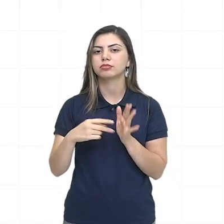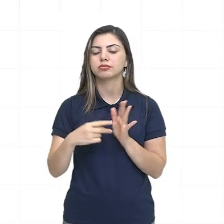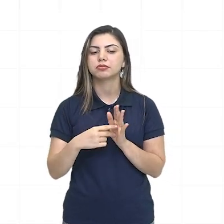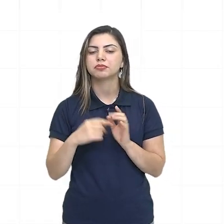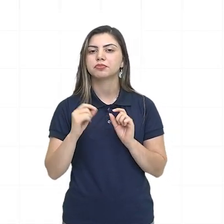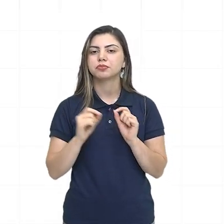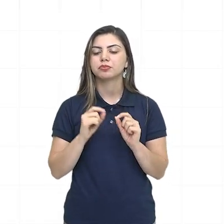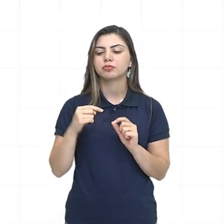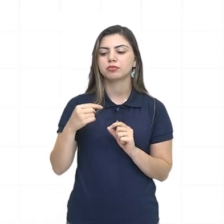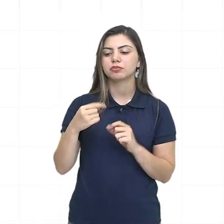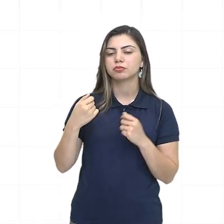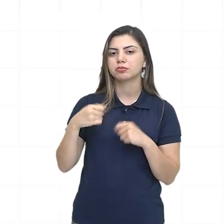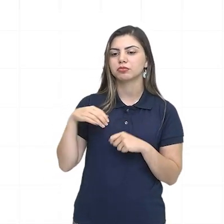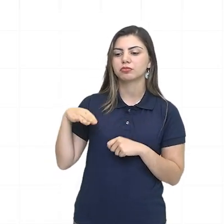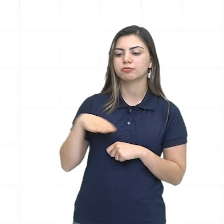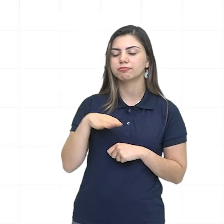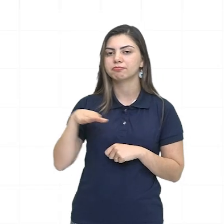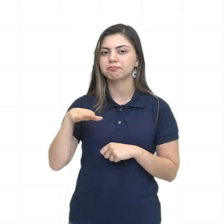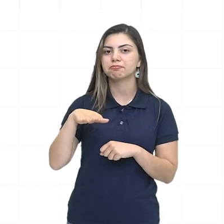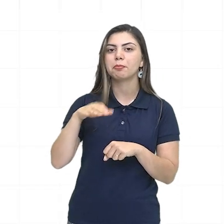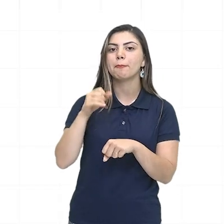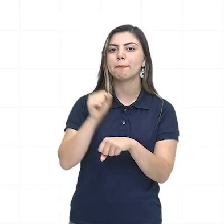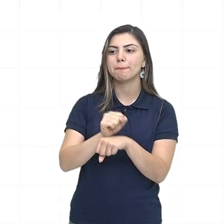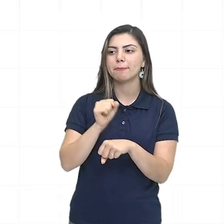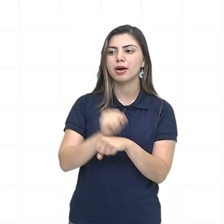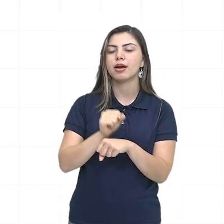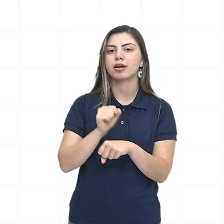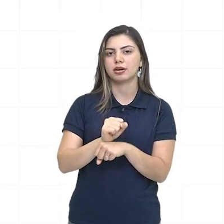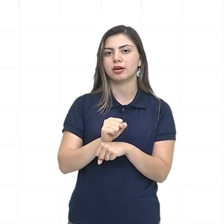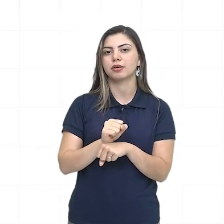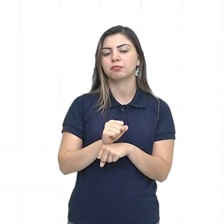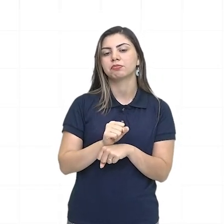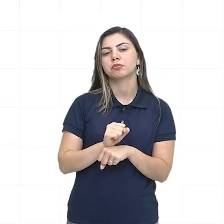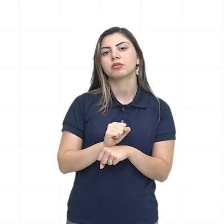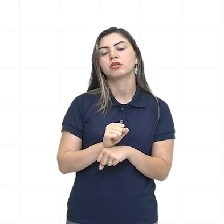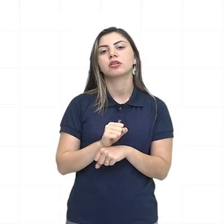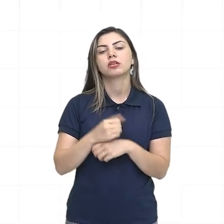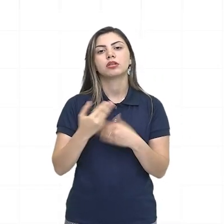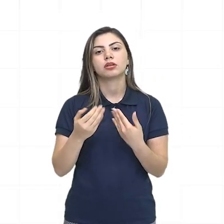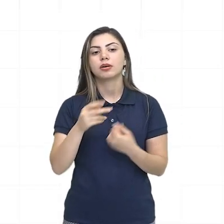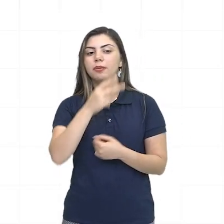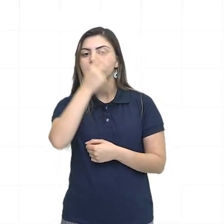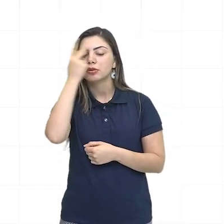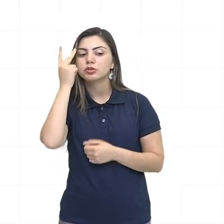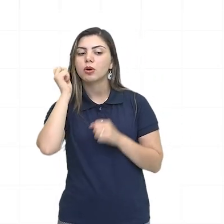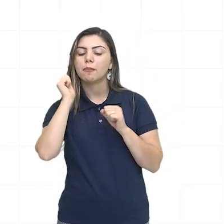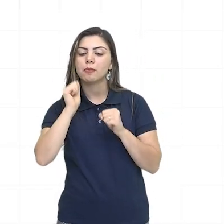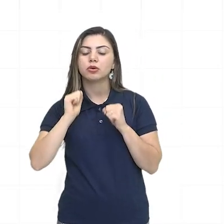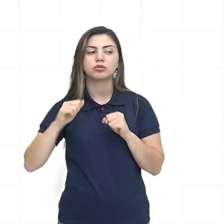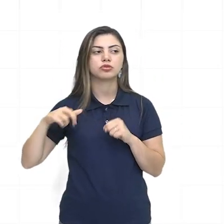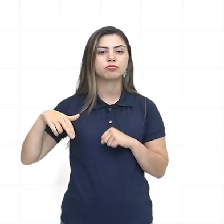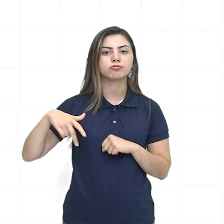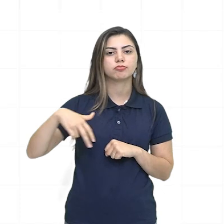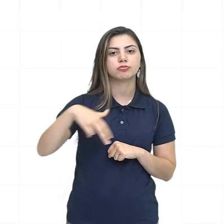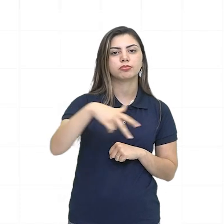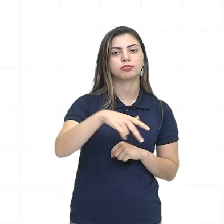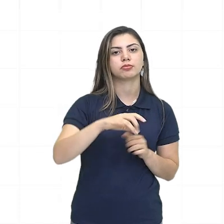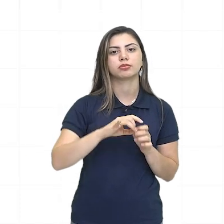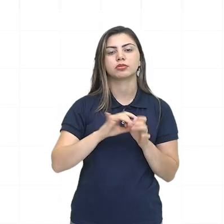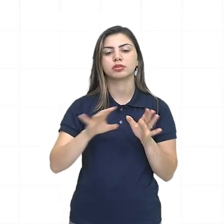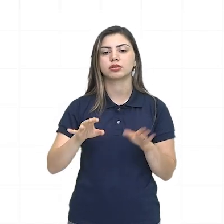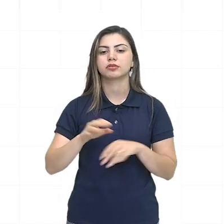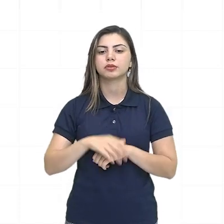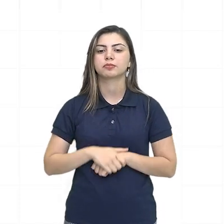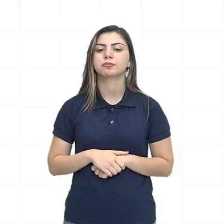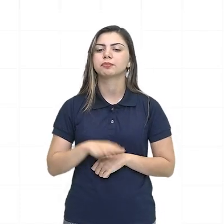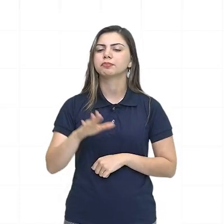atenção, o veículo precisa diminuir ou parar a sua velocidade e o pedestre pode passar com segurança. Ao